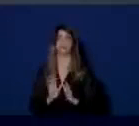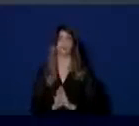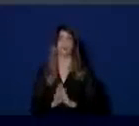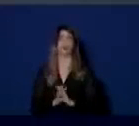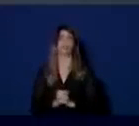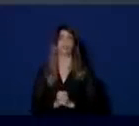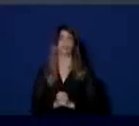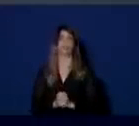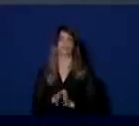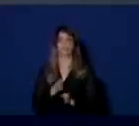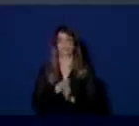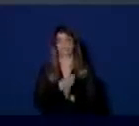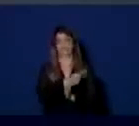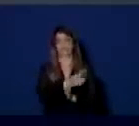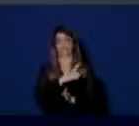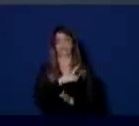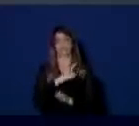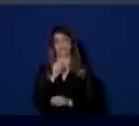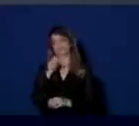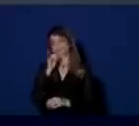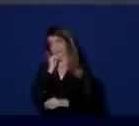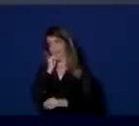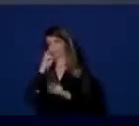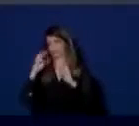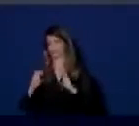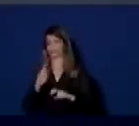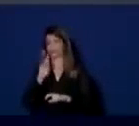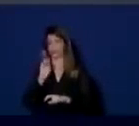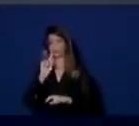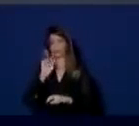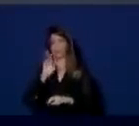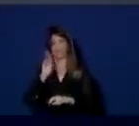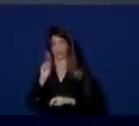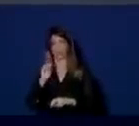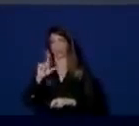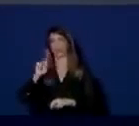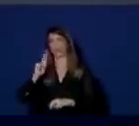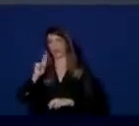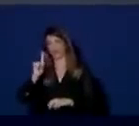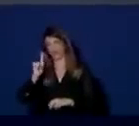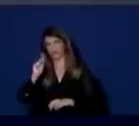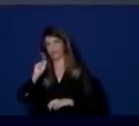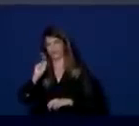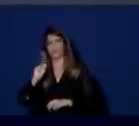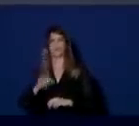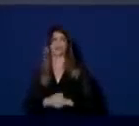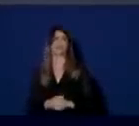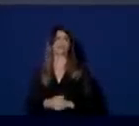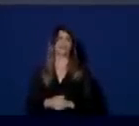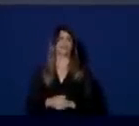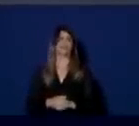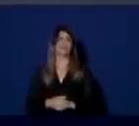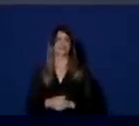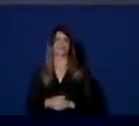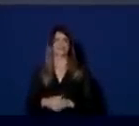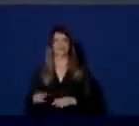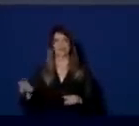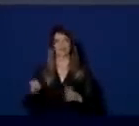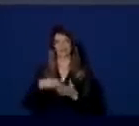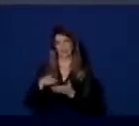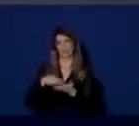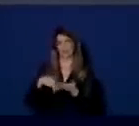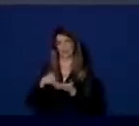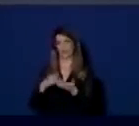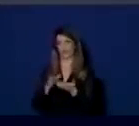surpreendentemente segmentados. Então, você senta com o Rogério, senta com o Luiz, o cara está lá tocando um multi-strat hedge fund, o cara sai do